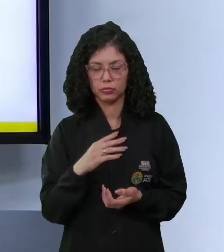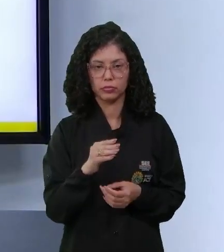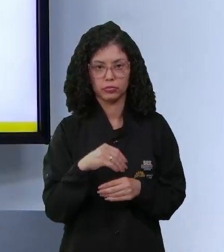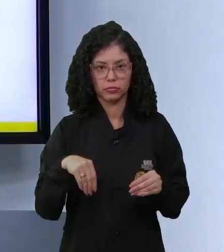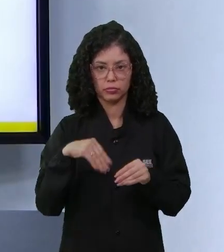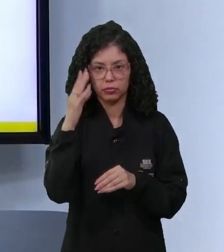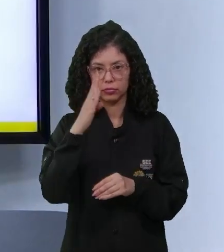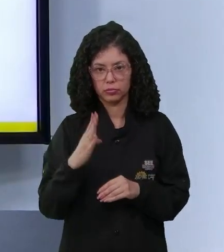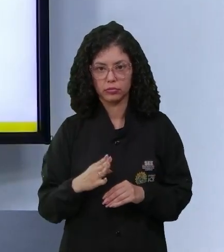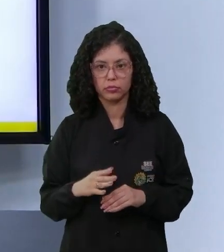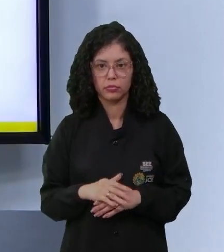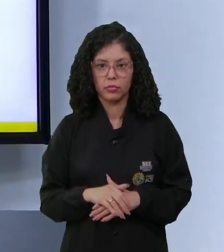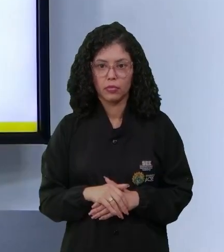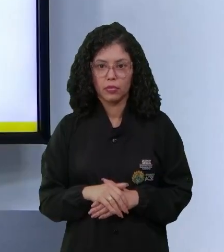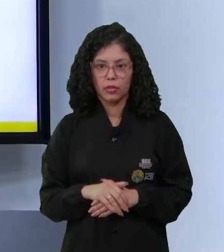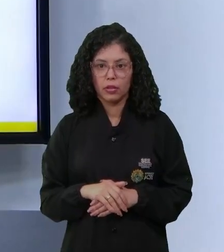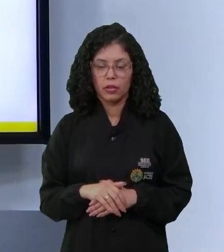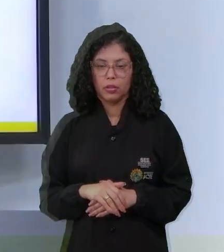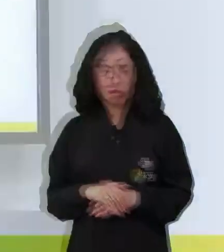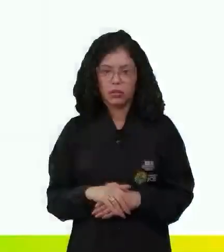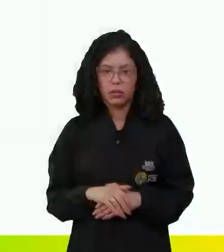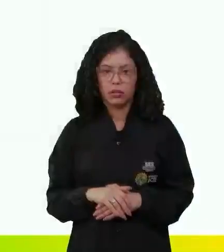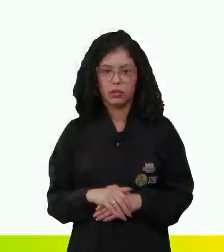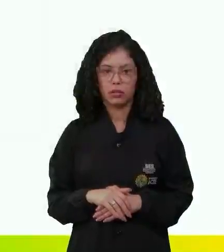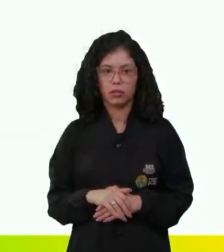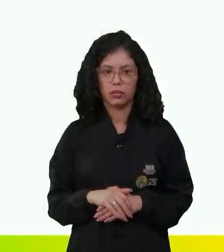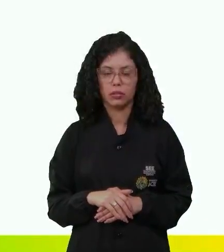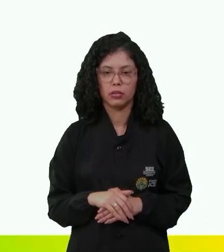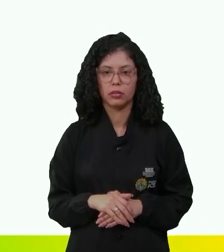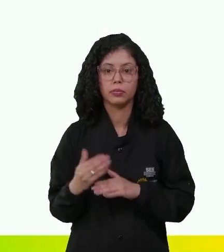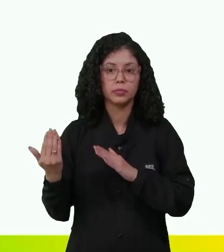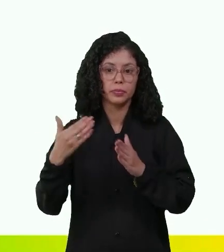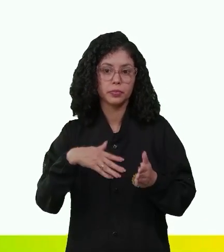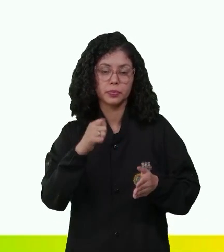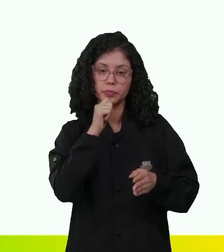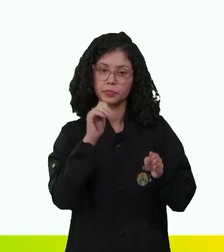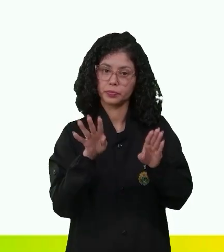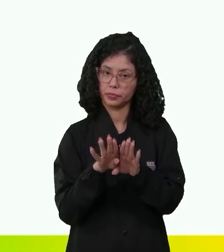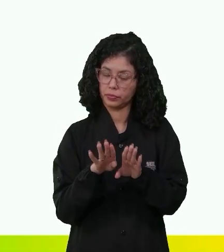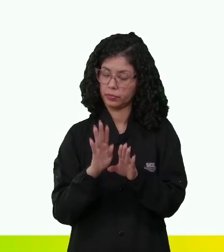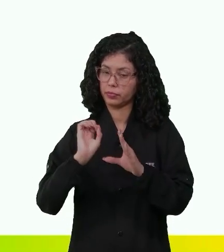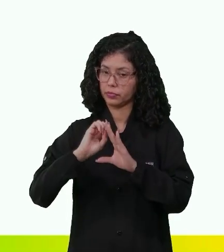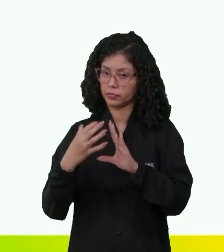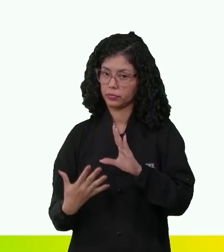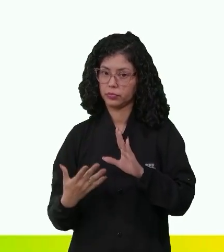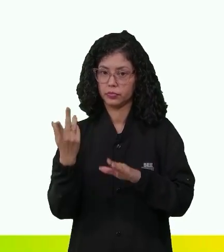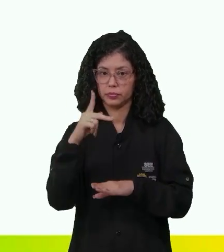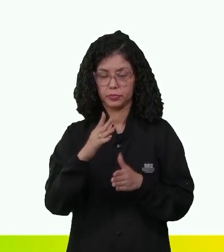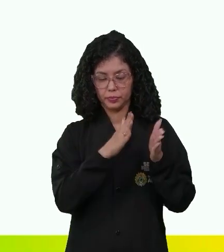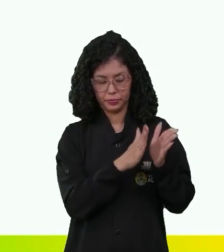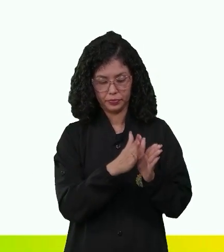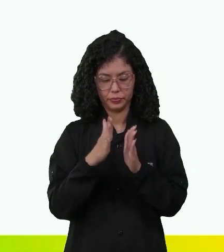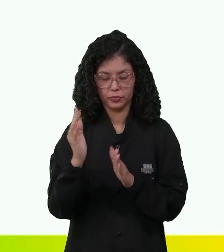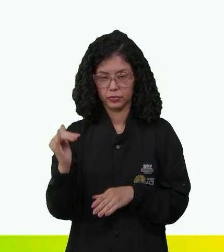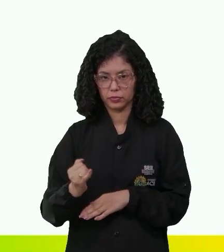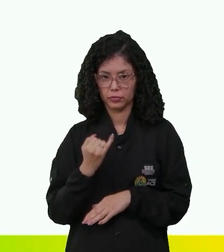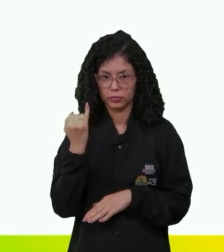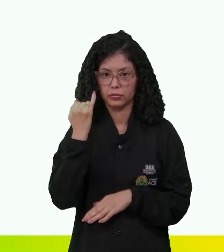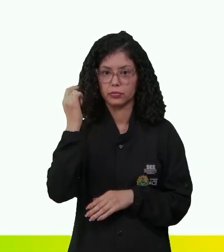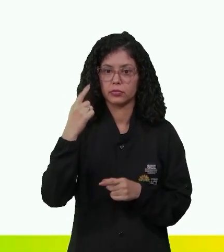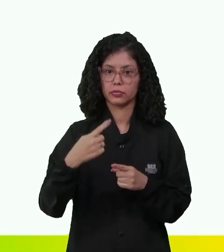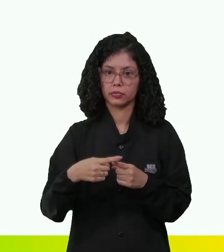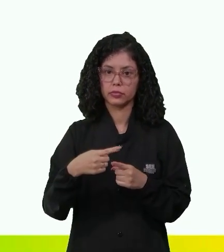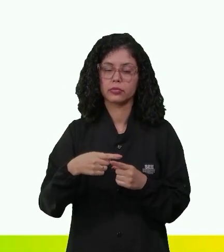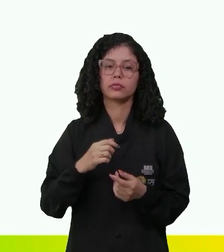território brasileiro. Então, a chegada da família real, ela caracterizou esse período e ela é importante